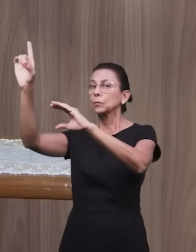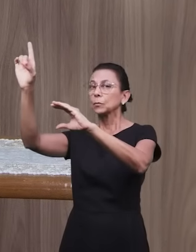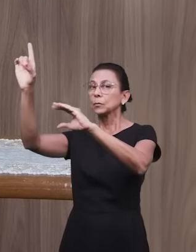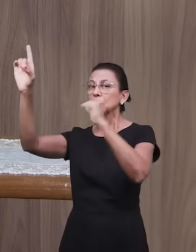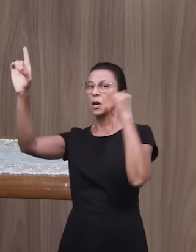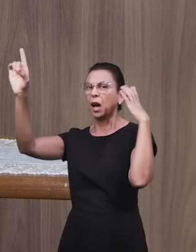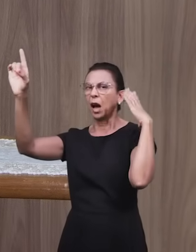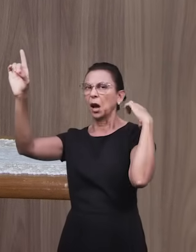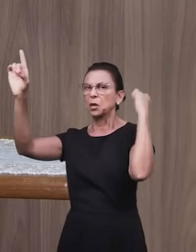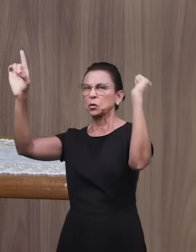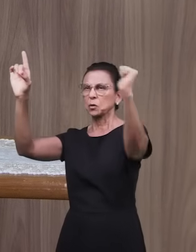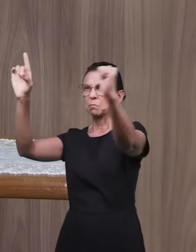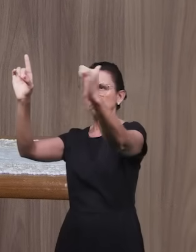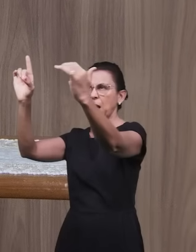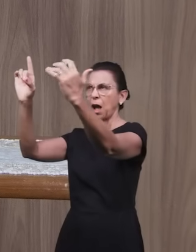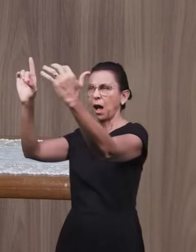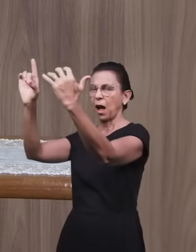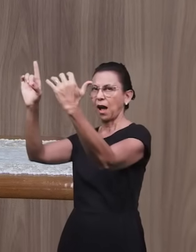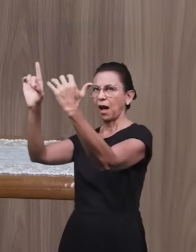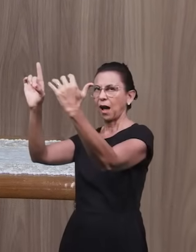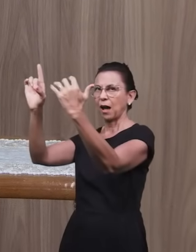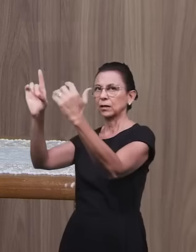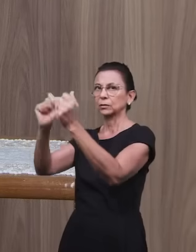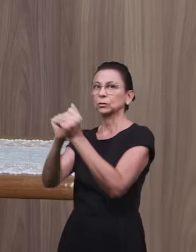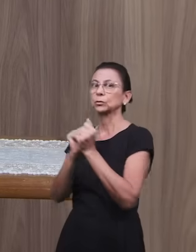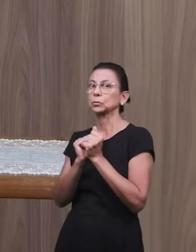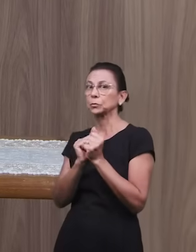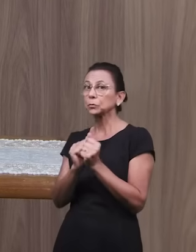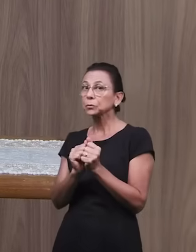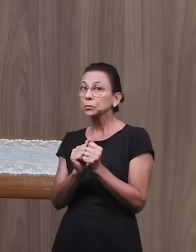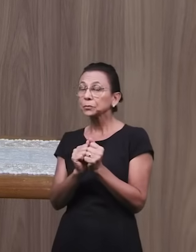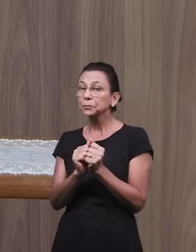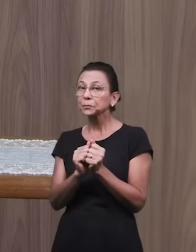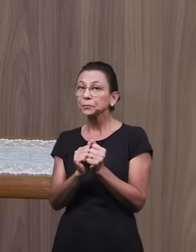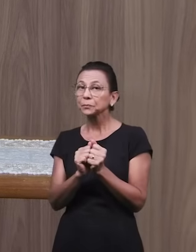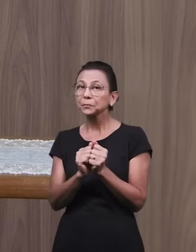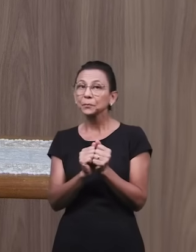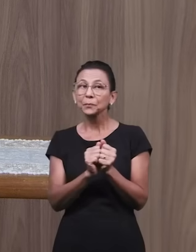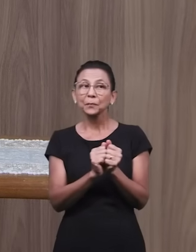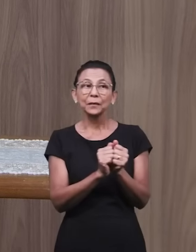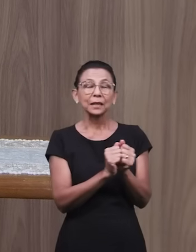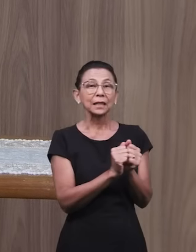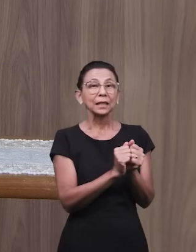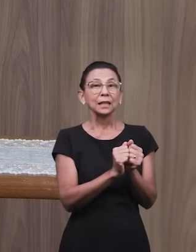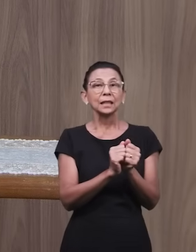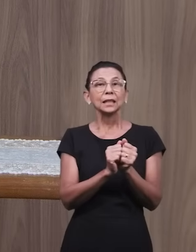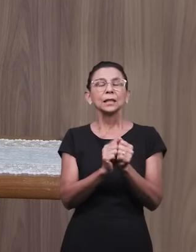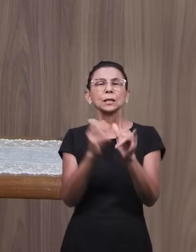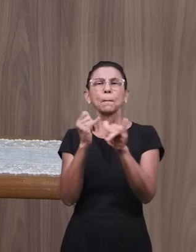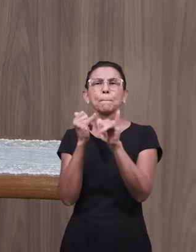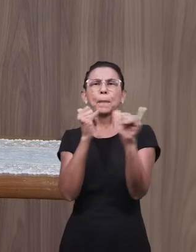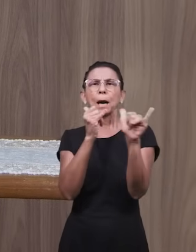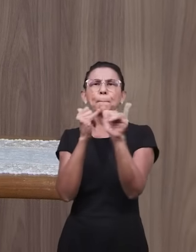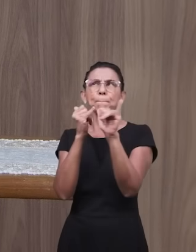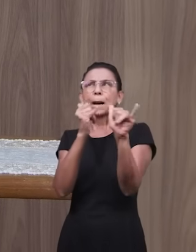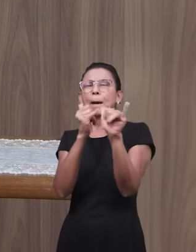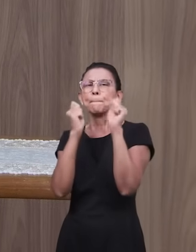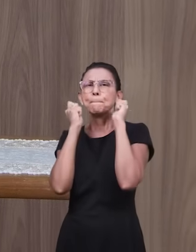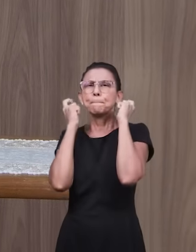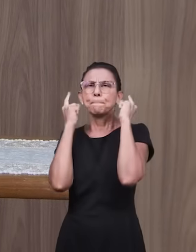onde a trombeta de Deus soará, e a Bíblia diz, nós ouviremos cada um